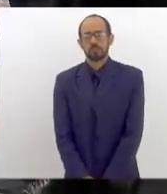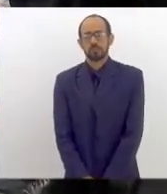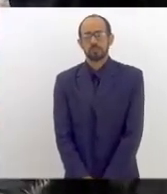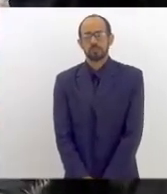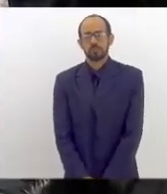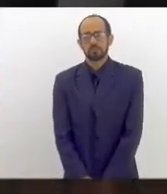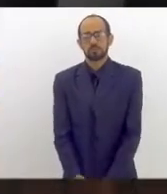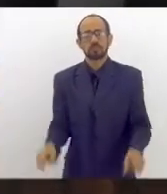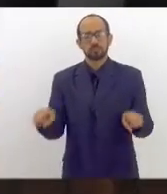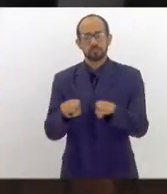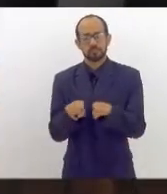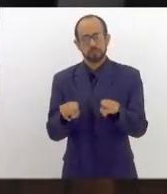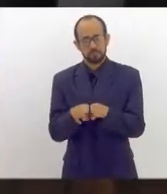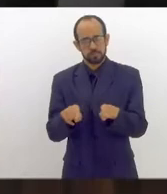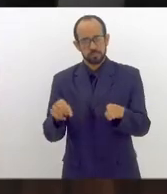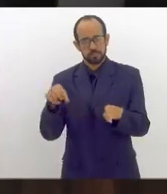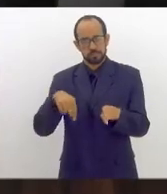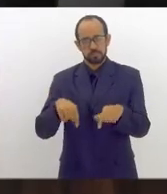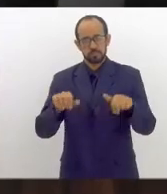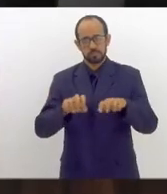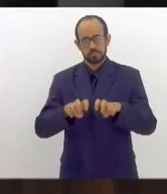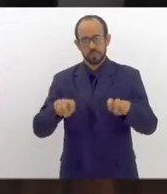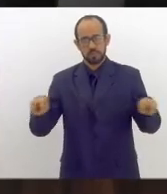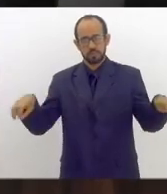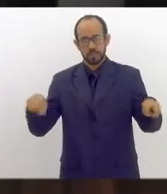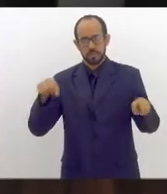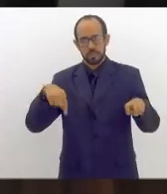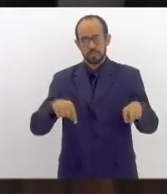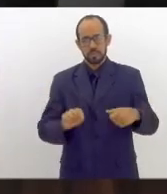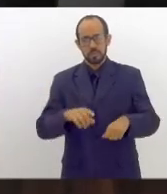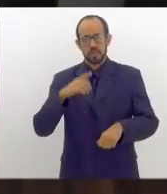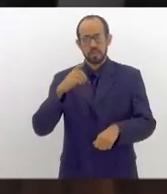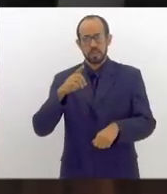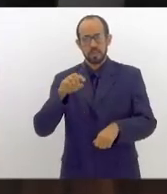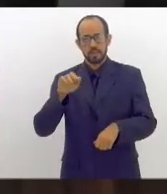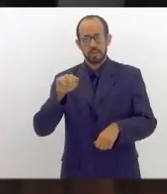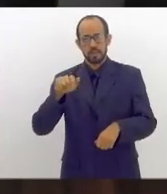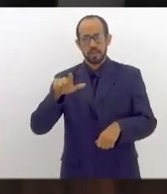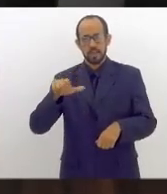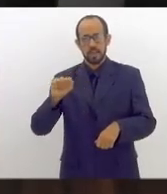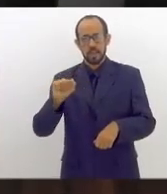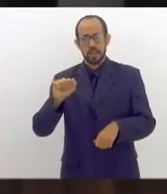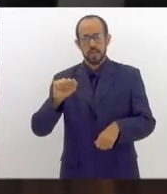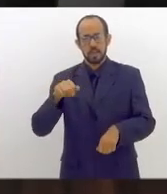também para estar conosco a mesa a deputada Federal Daniela do Waguinho